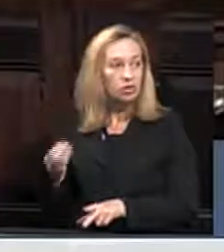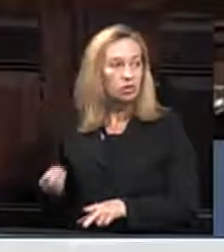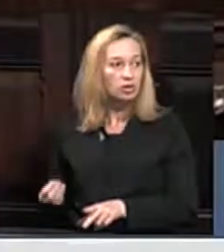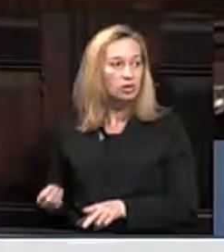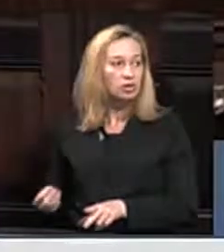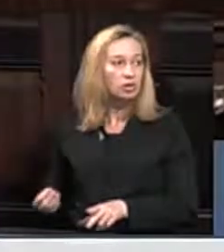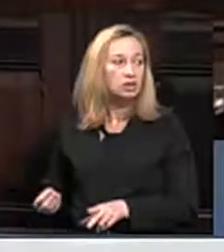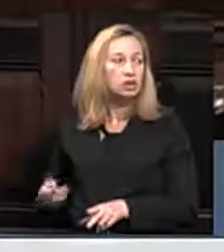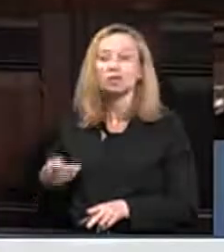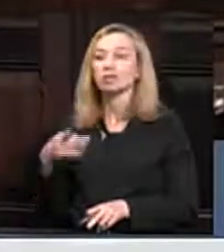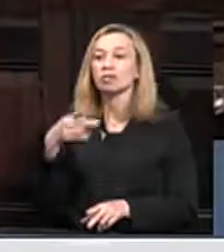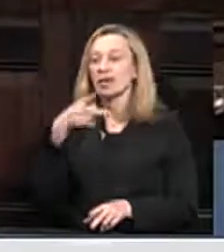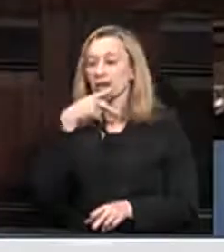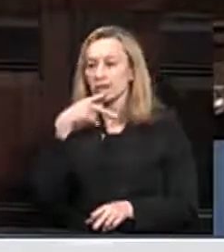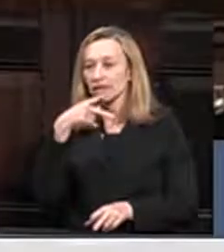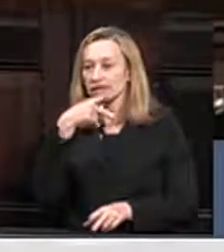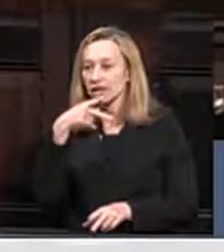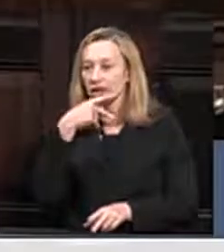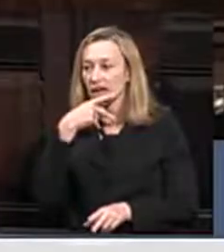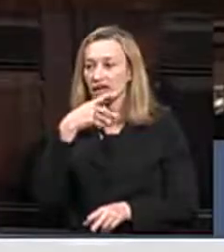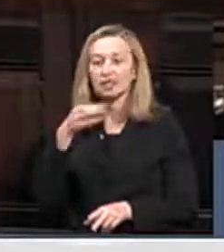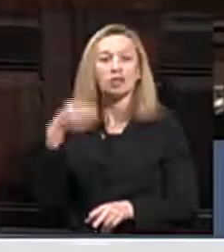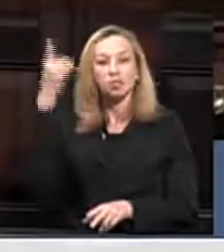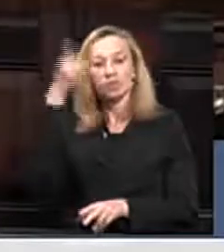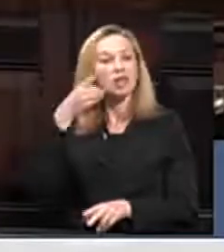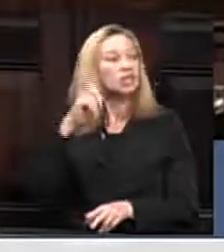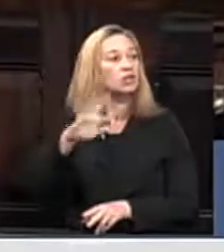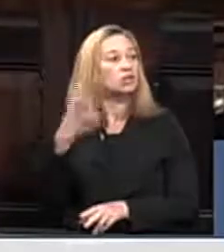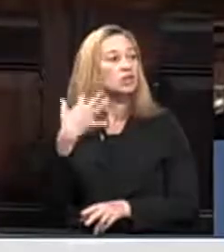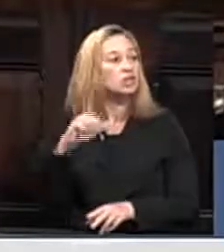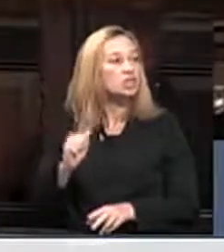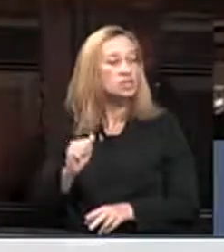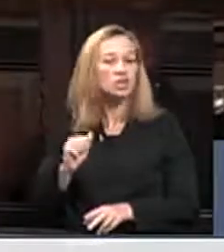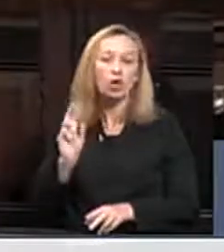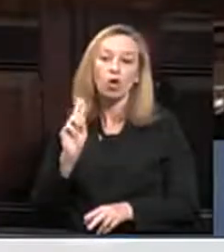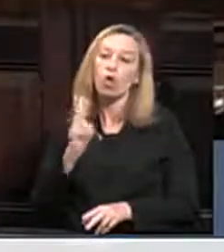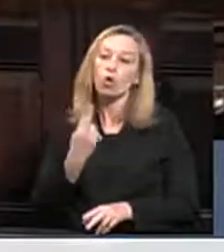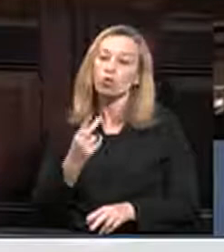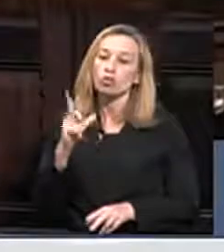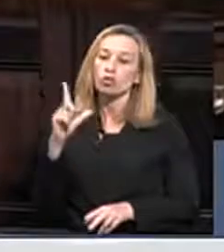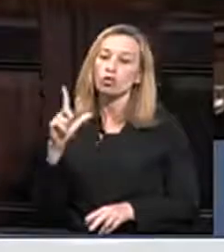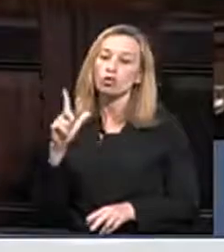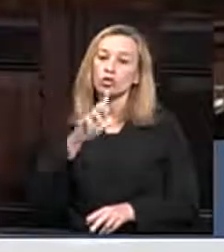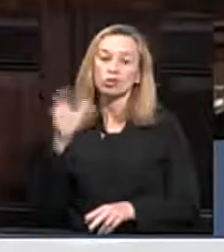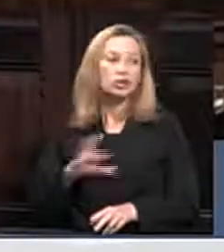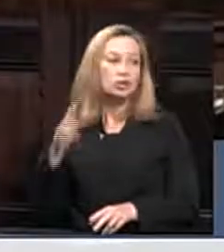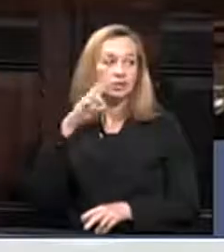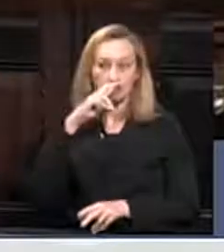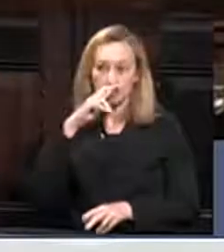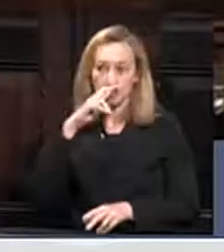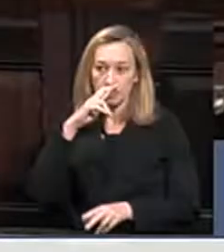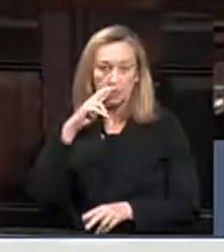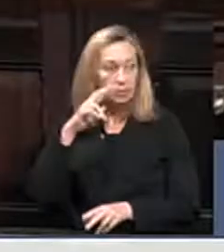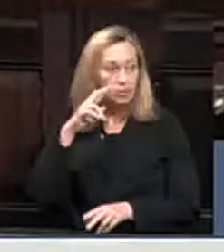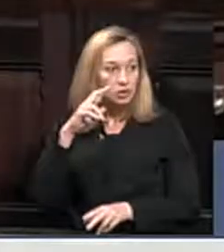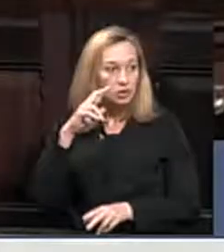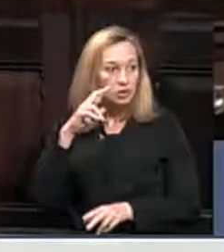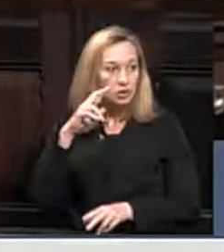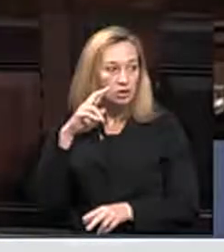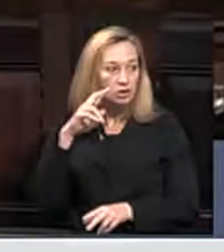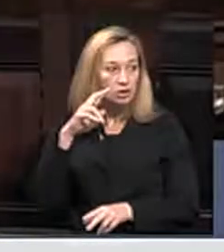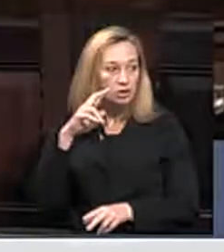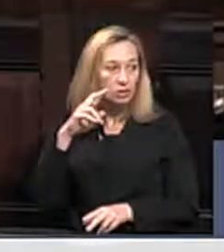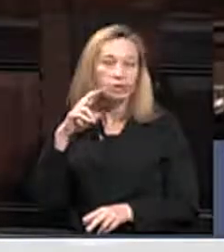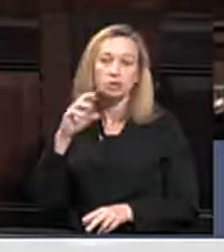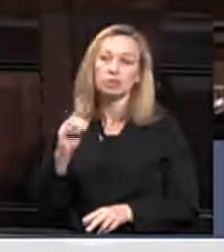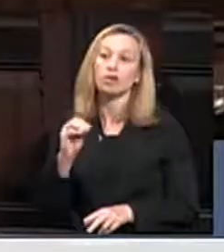parlamentares, deputada Lucinha e deputado Luiz Paulo. É uma decisão